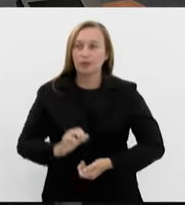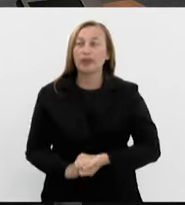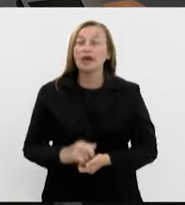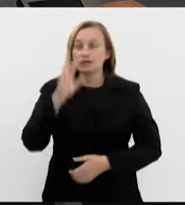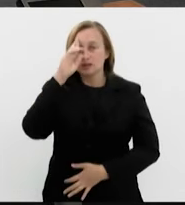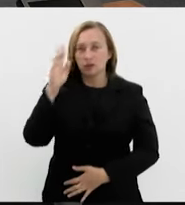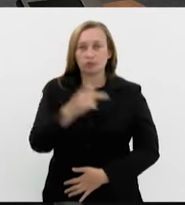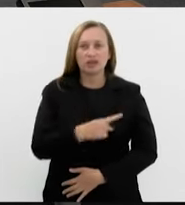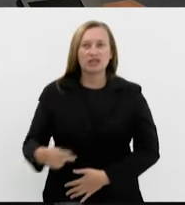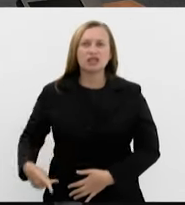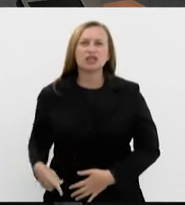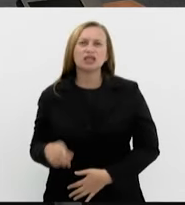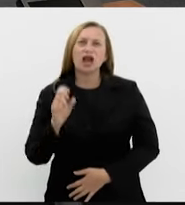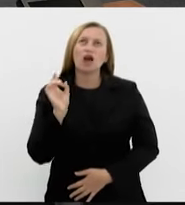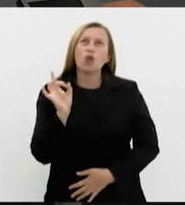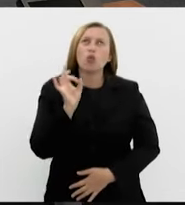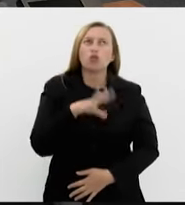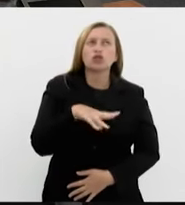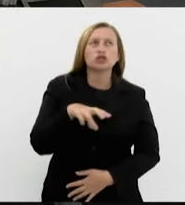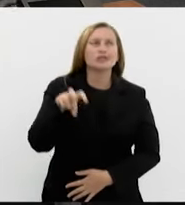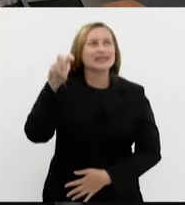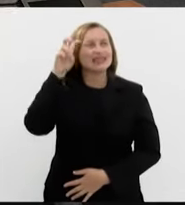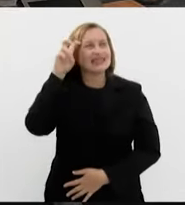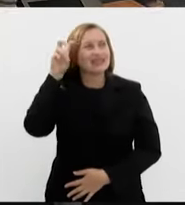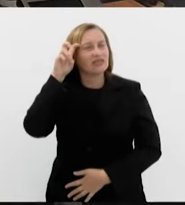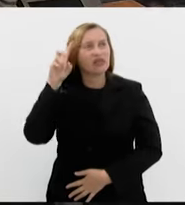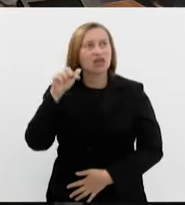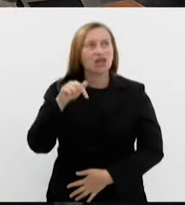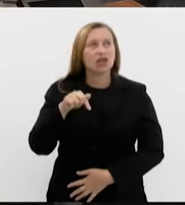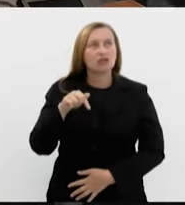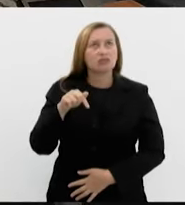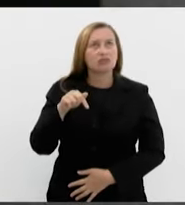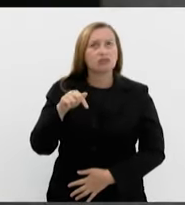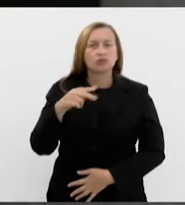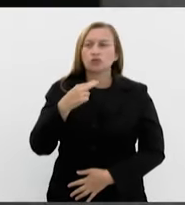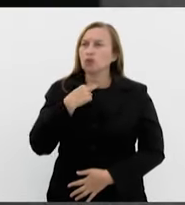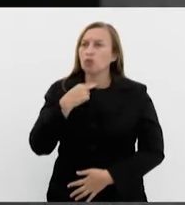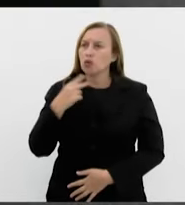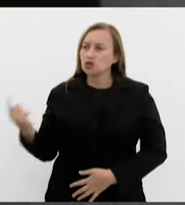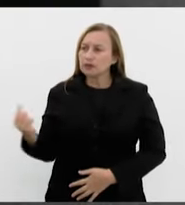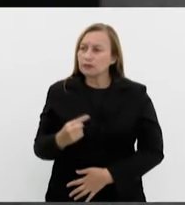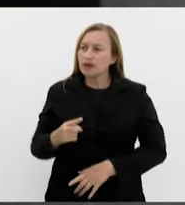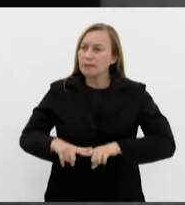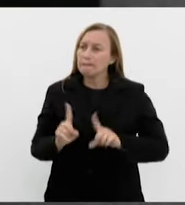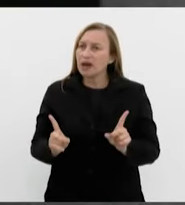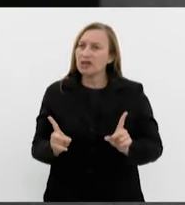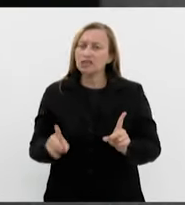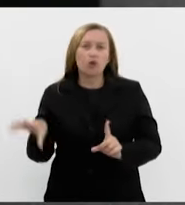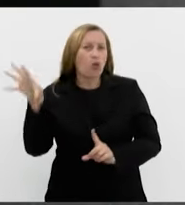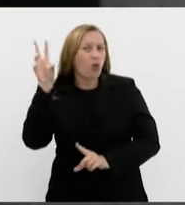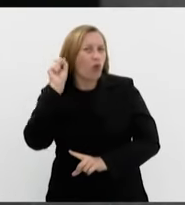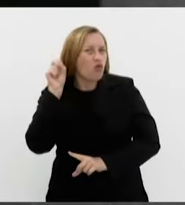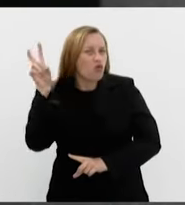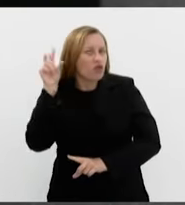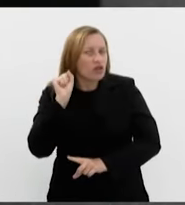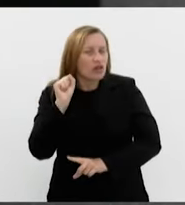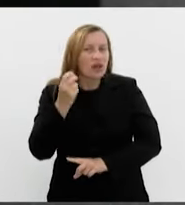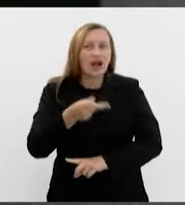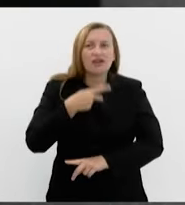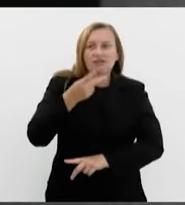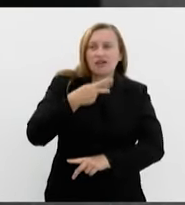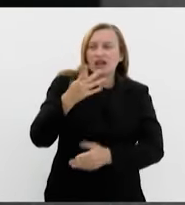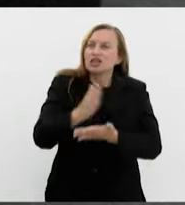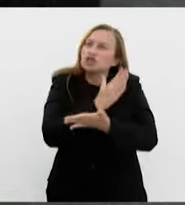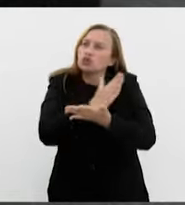na última quinta-feira, eu não pude estar presente na sessão plenária, mas ouvi atentamente a fala de alguns deputados